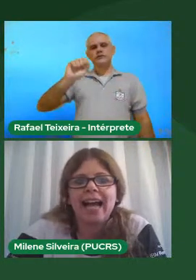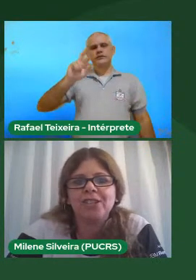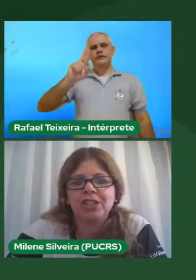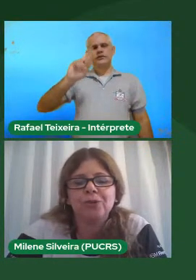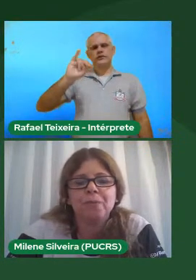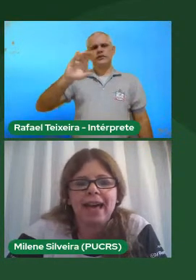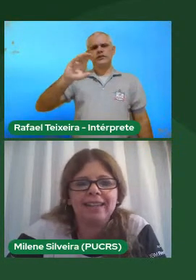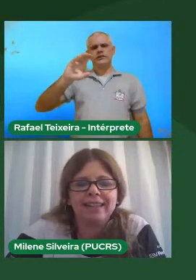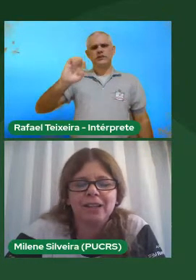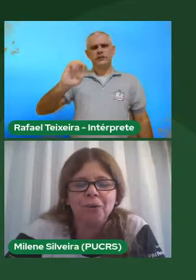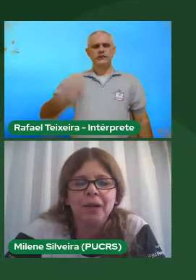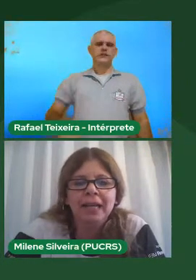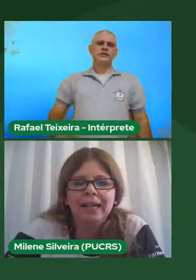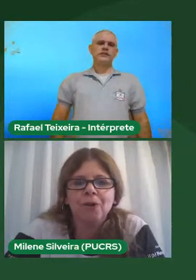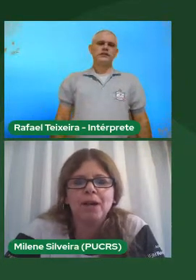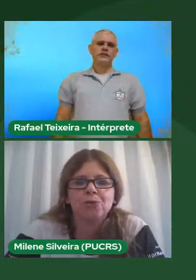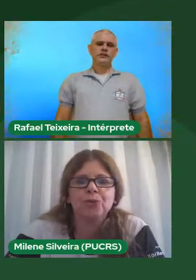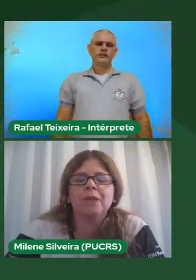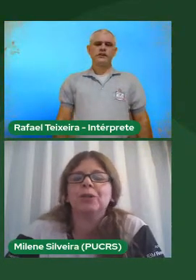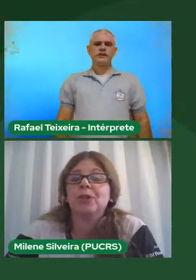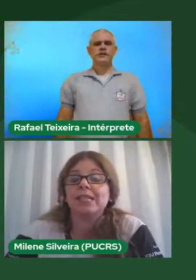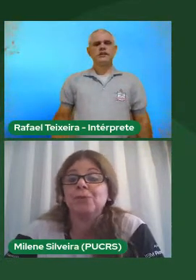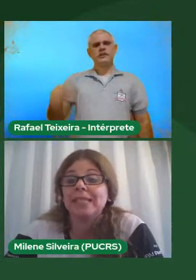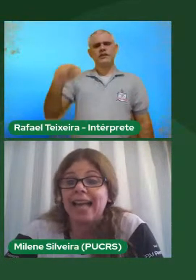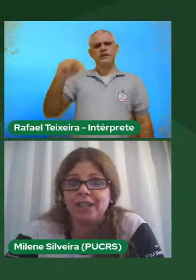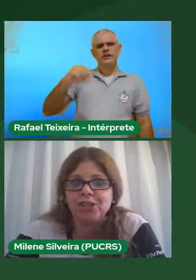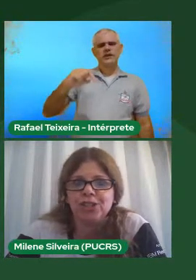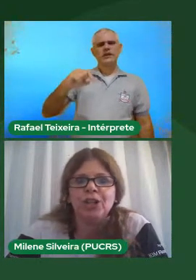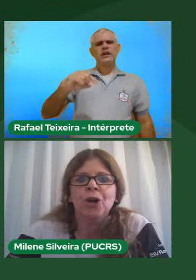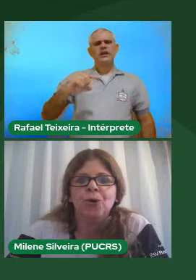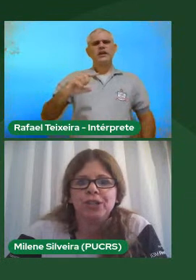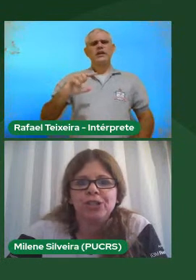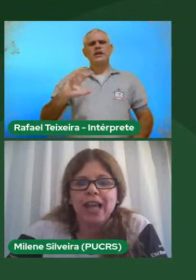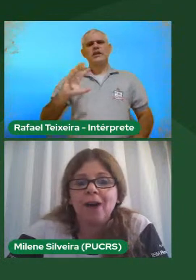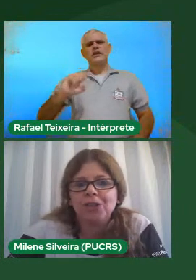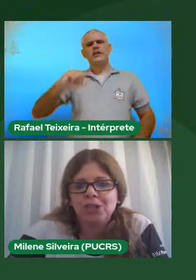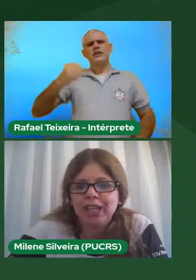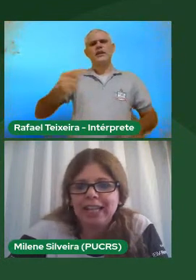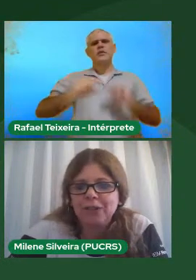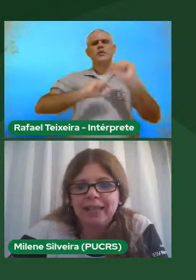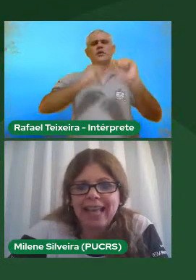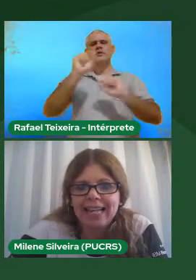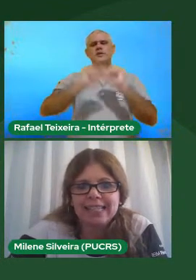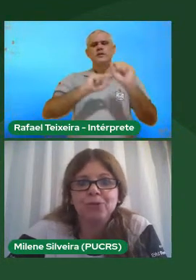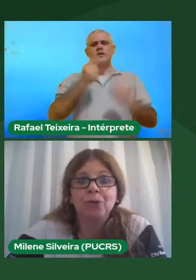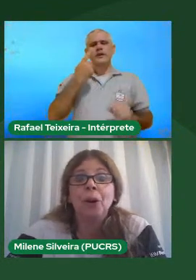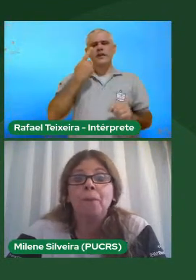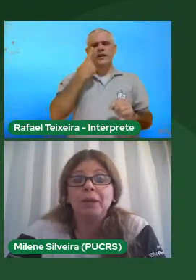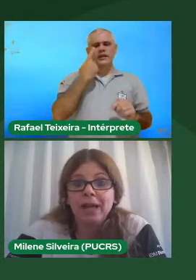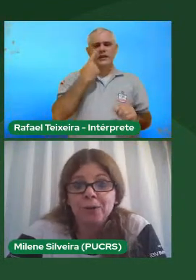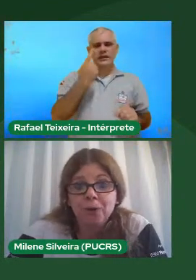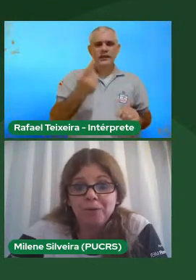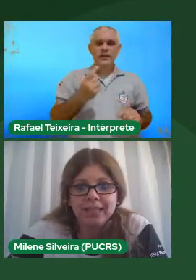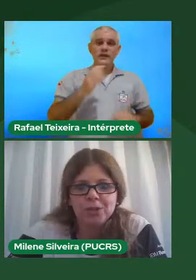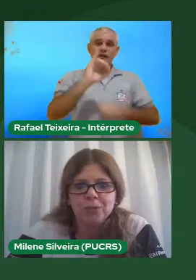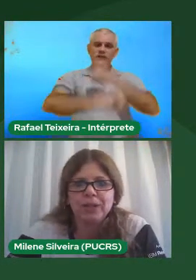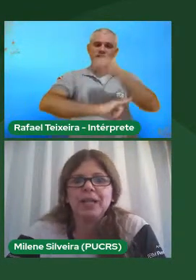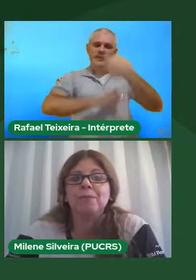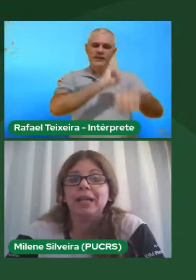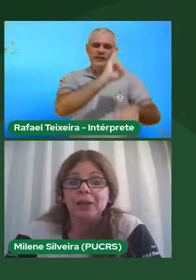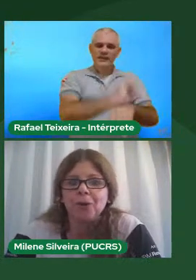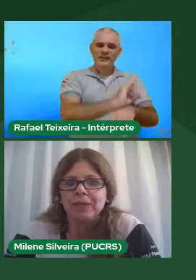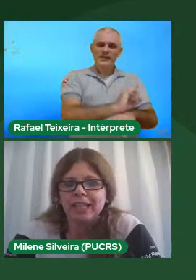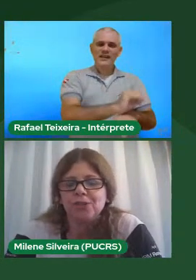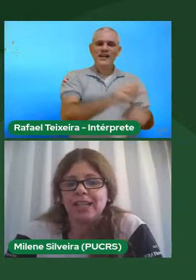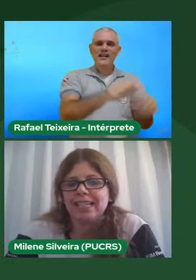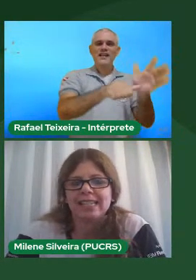um resgate aqui que o Merkle deu uma ajuda, mandou assim o site original, a gente tem aqui uma ideia assim do primeiro comitê de